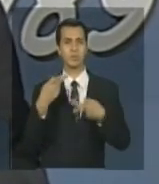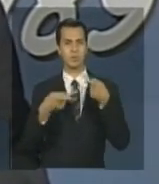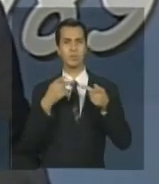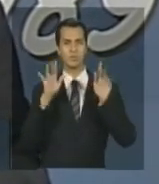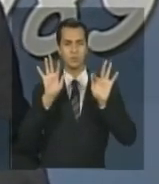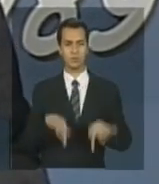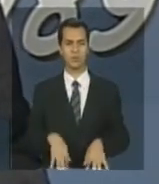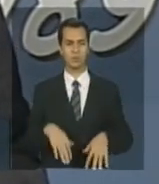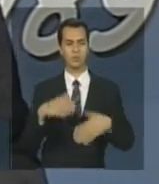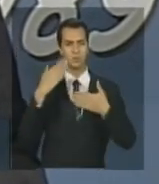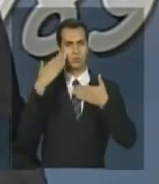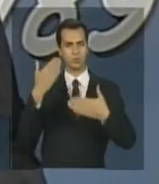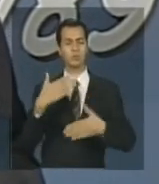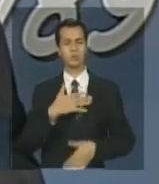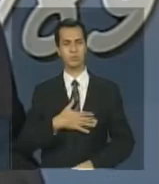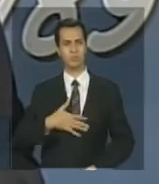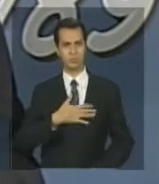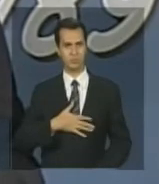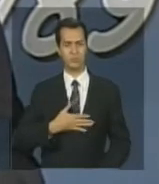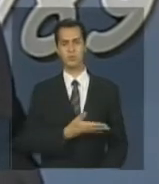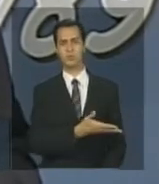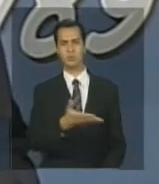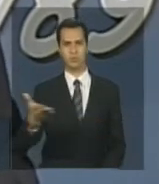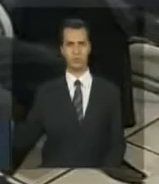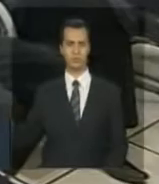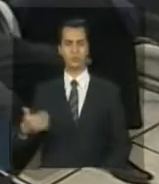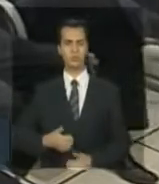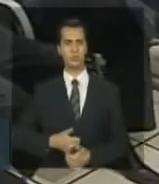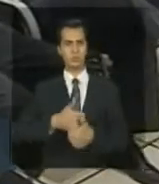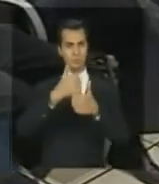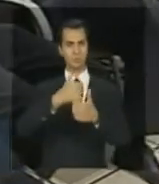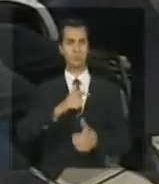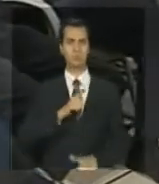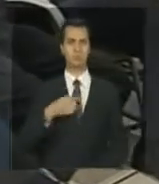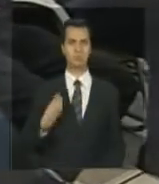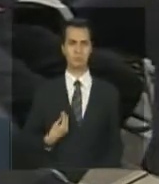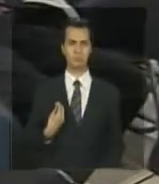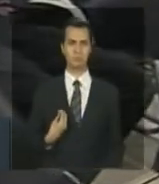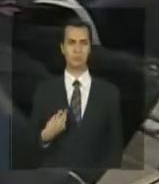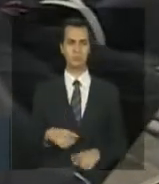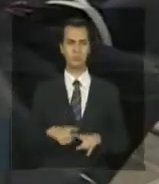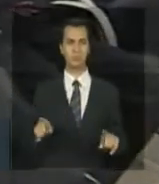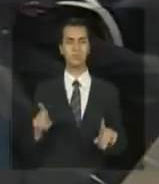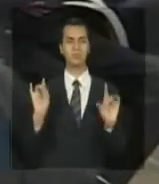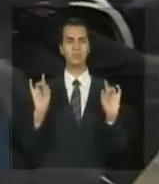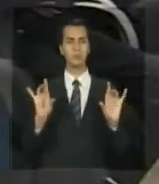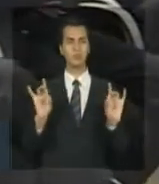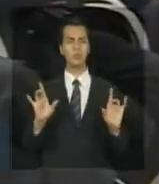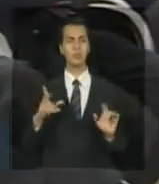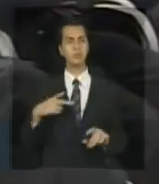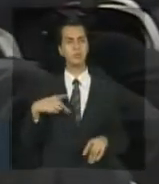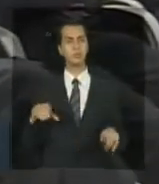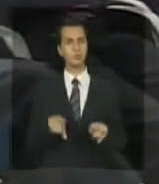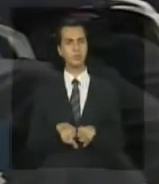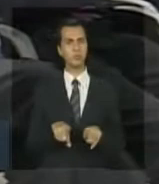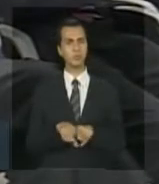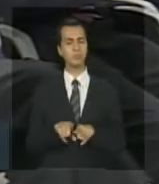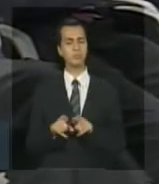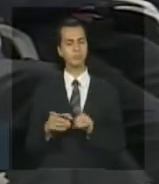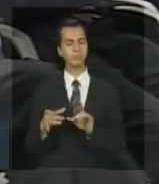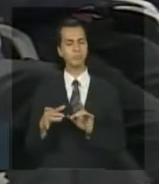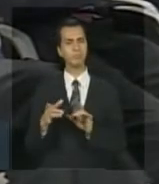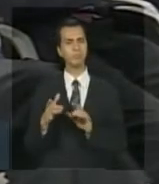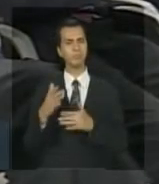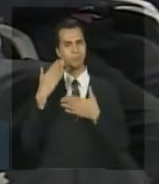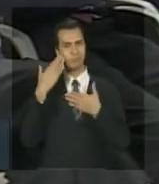agradecendo a honrosa presença de todas as autoridades mas de forma particular a presença